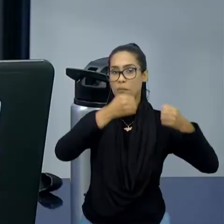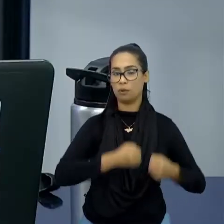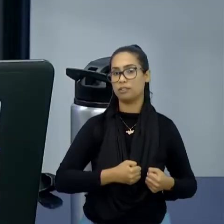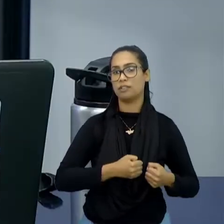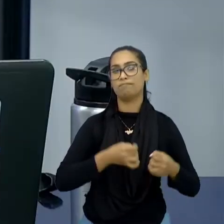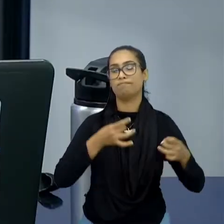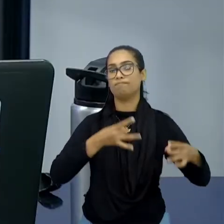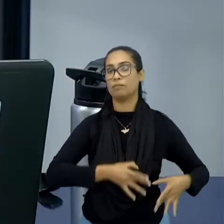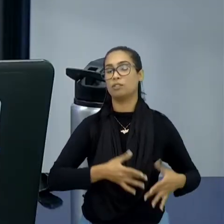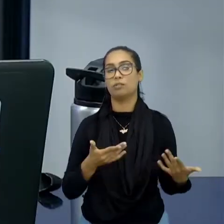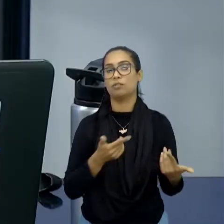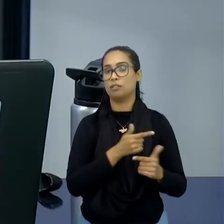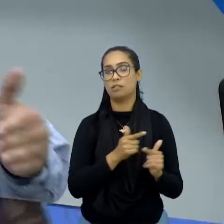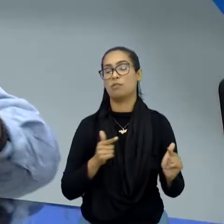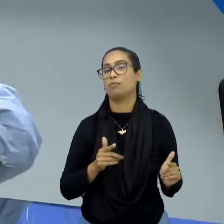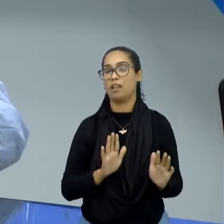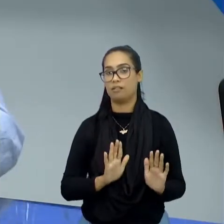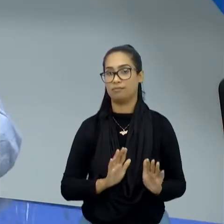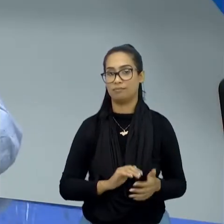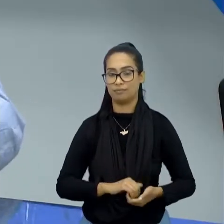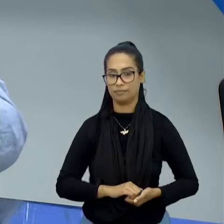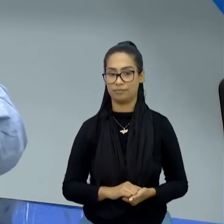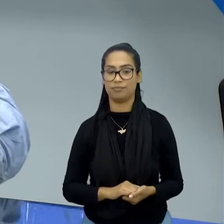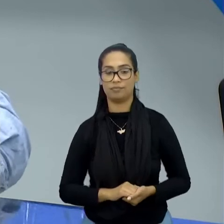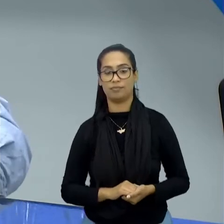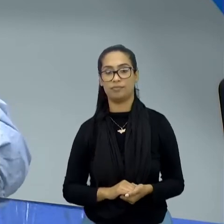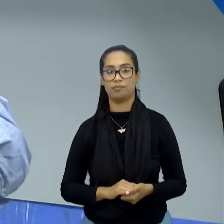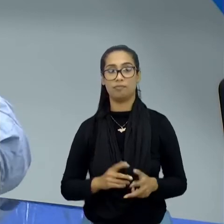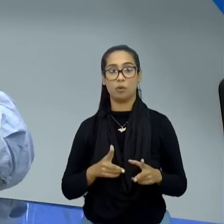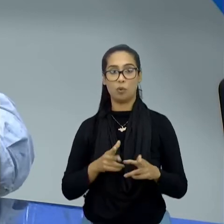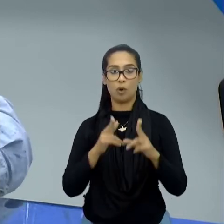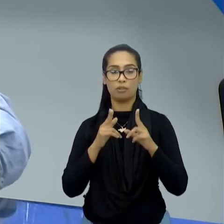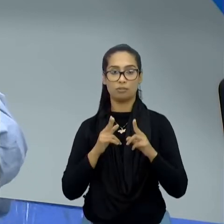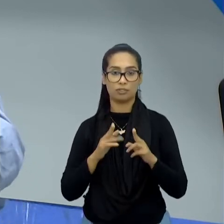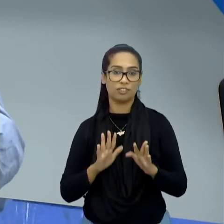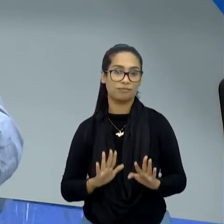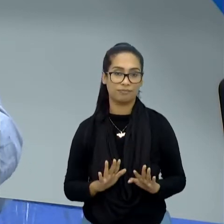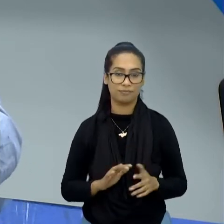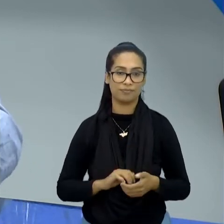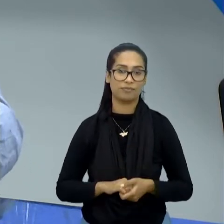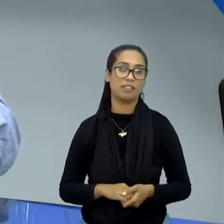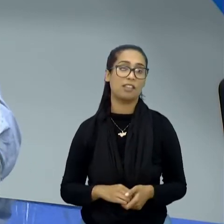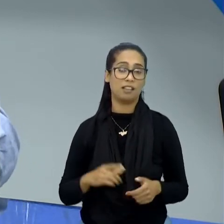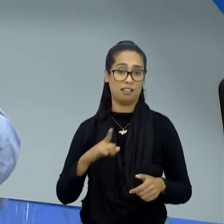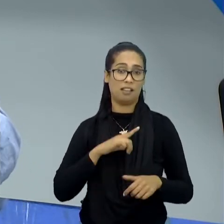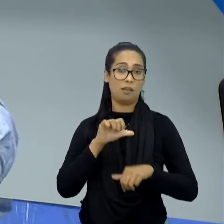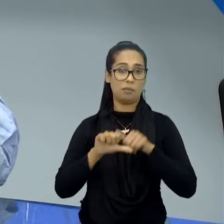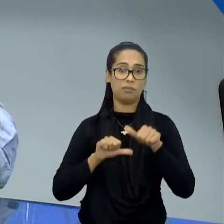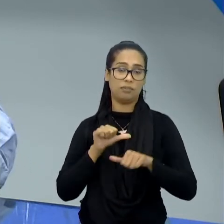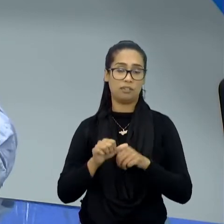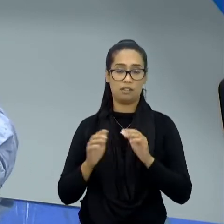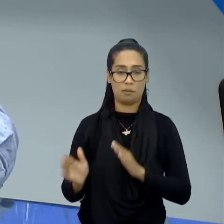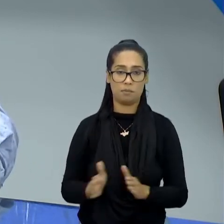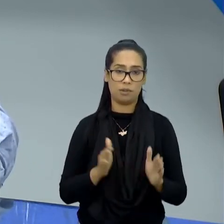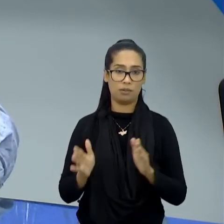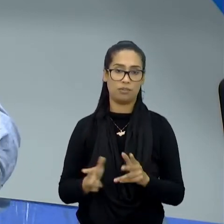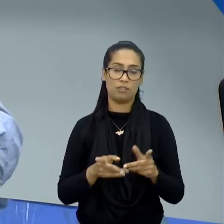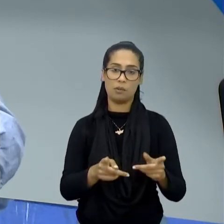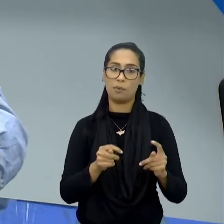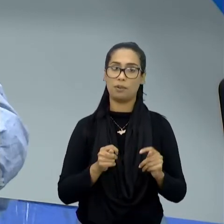deixa de tê-lo, né? Há uma ruptura. Há uma mudança muito forte nas questões de produção